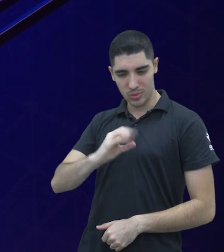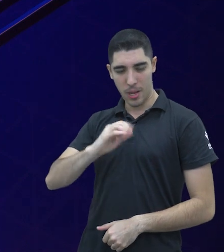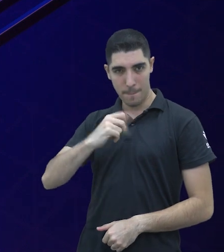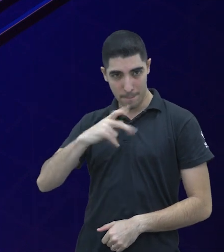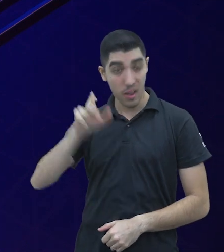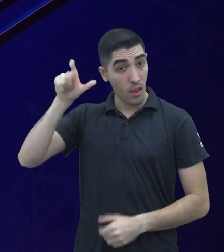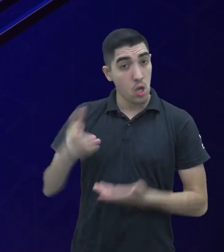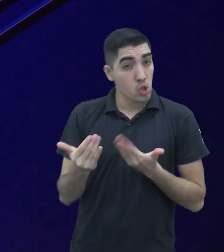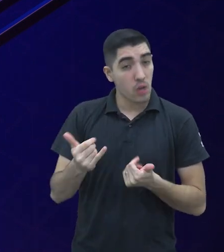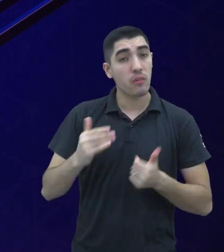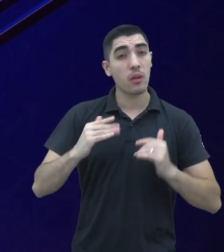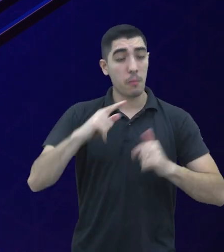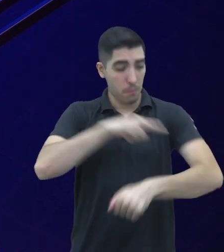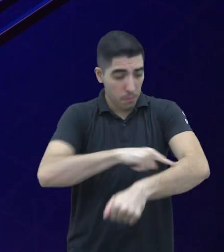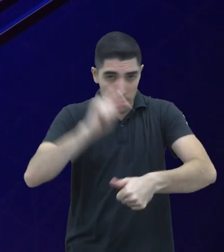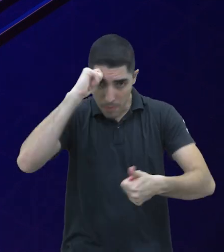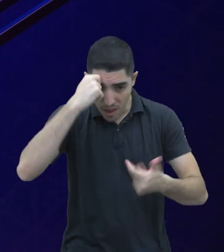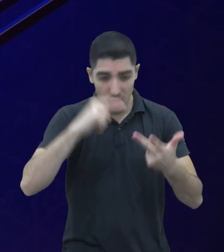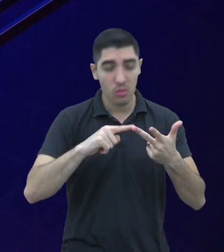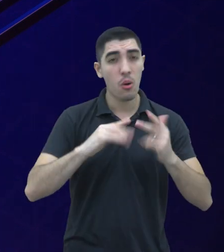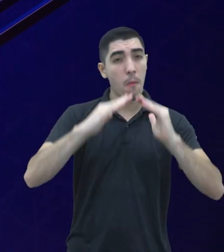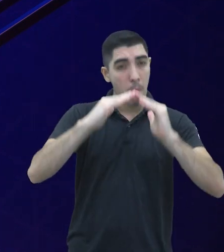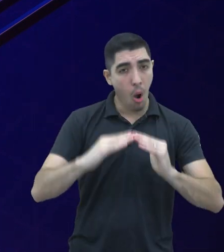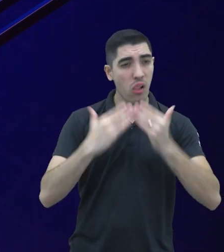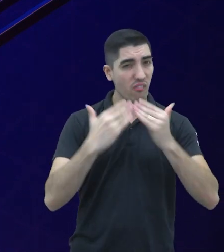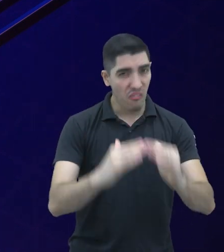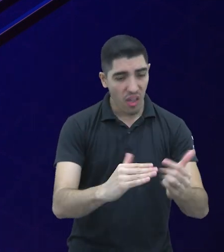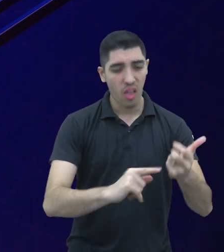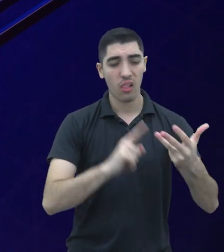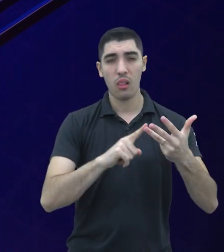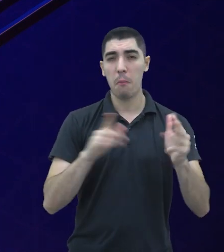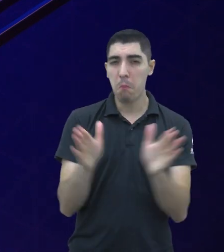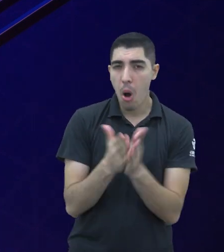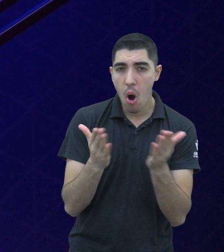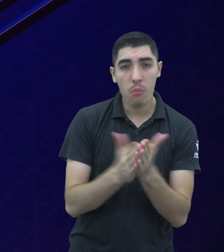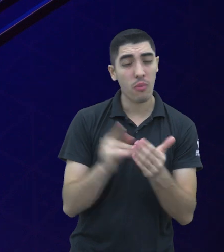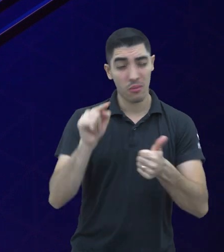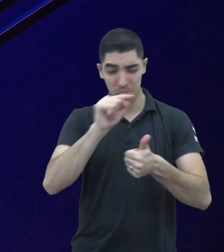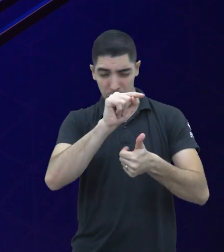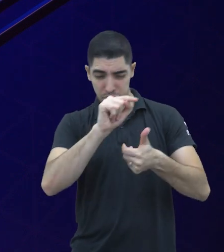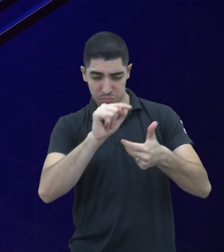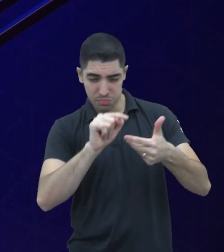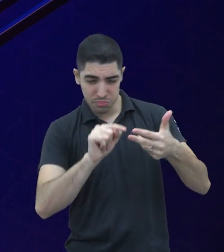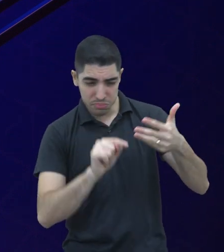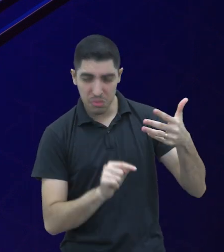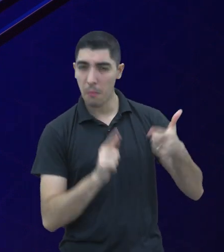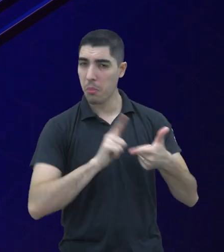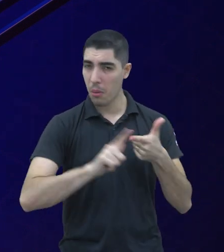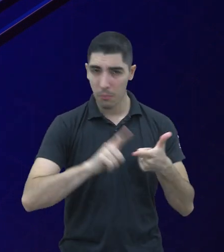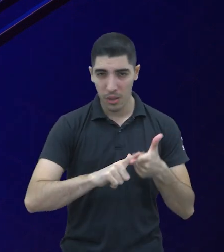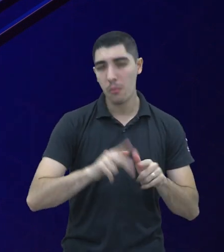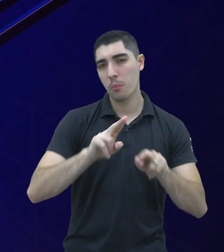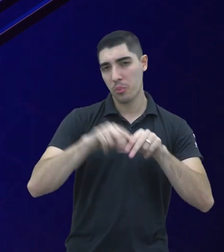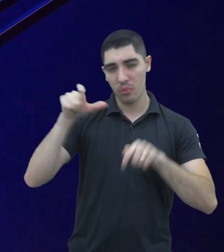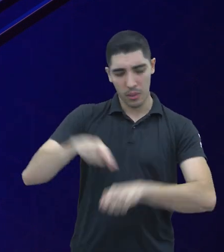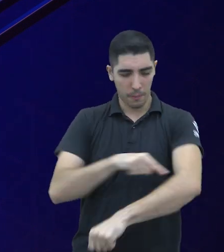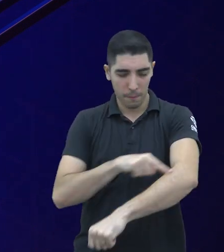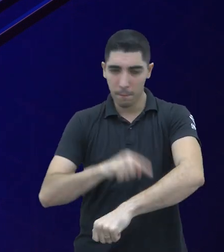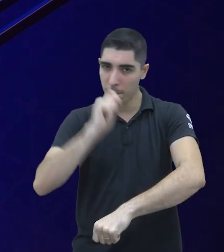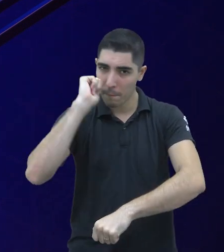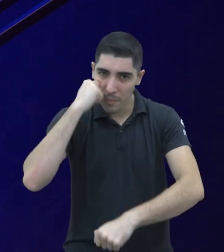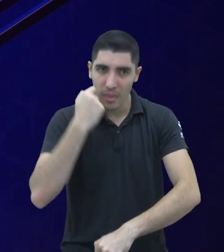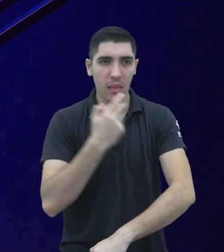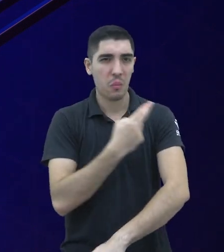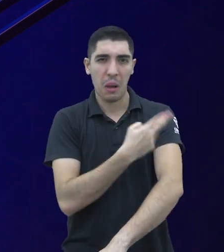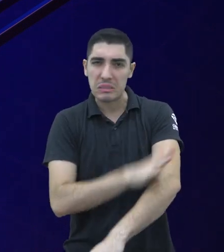jovem negro, mora na favela, ele é pobre, então ele cresce numa série de exclusões, né? Pela classe social, pela